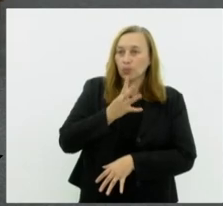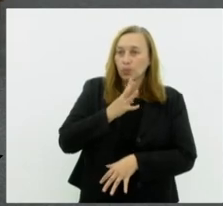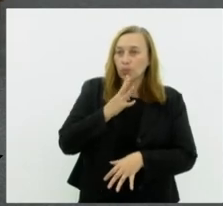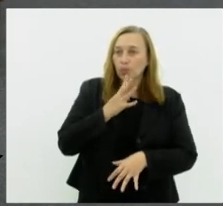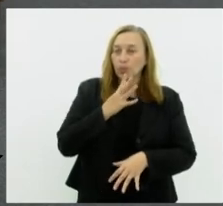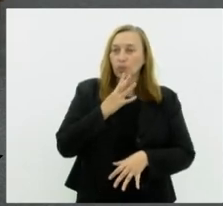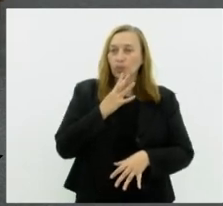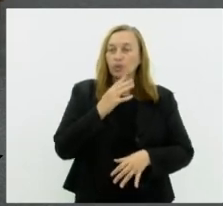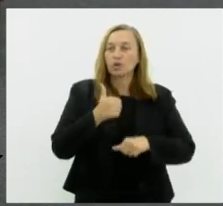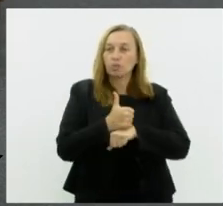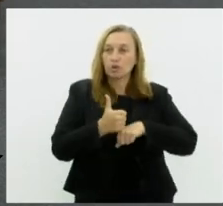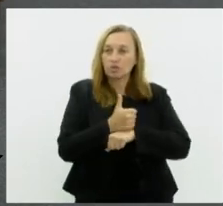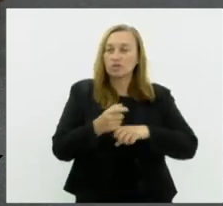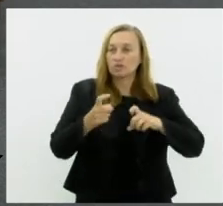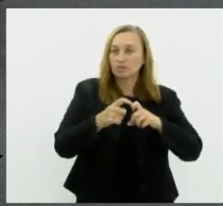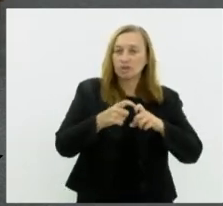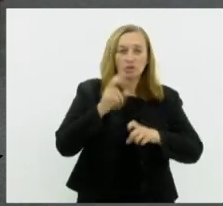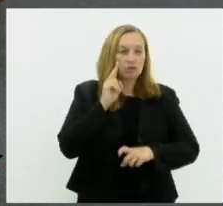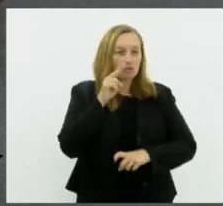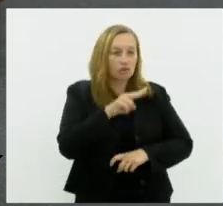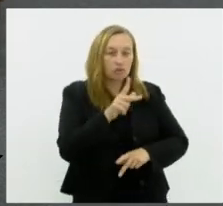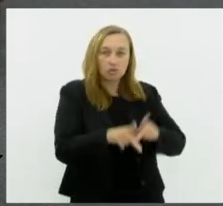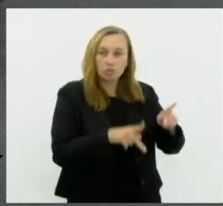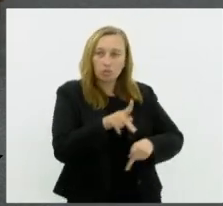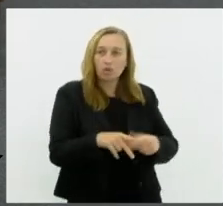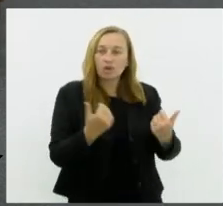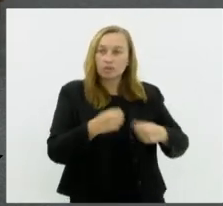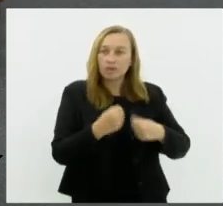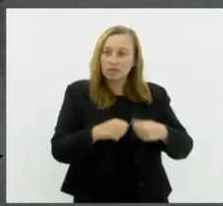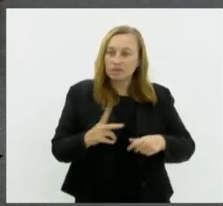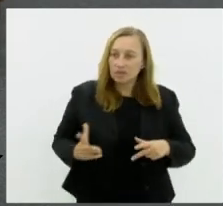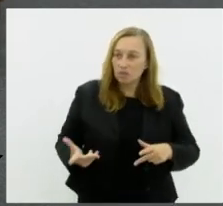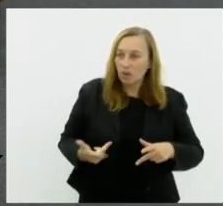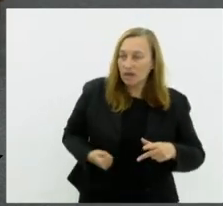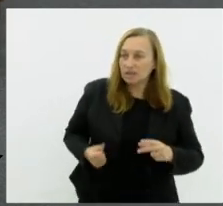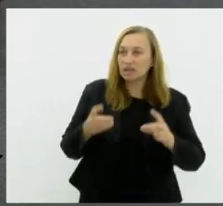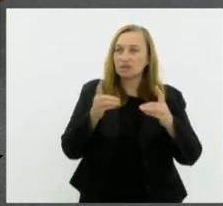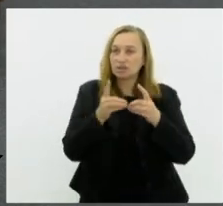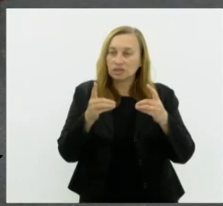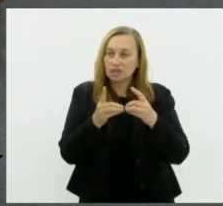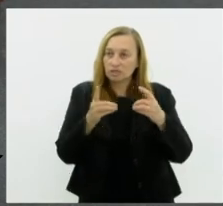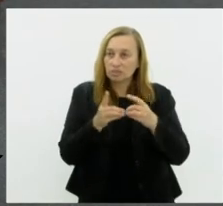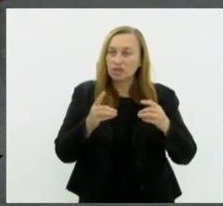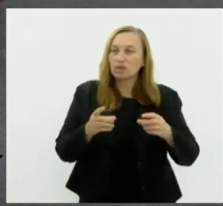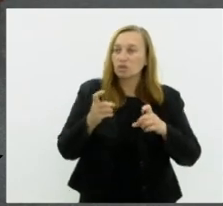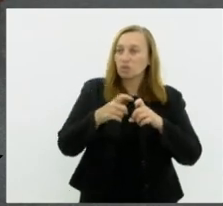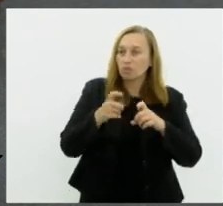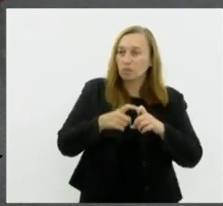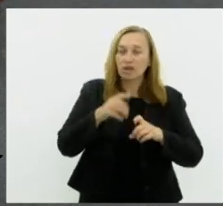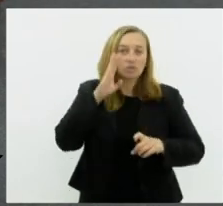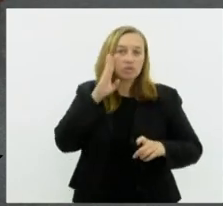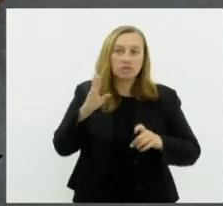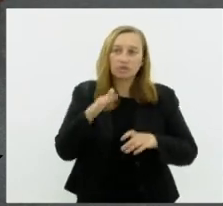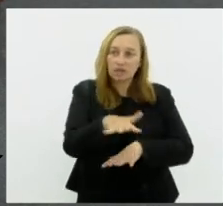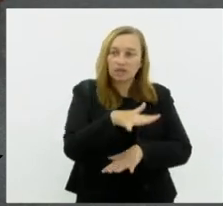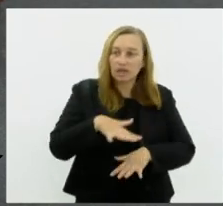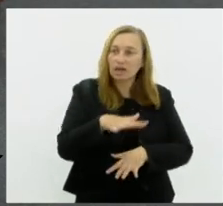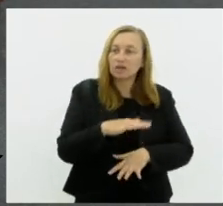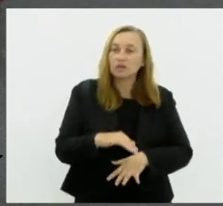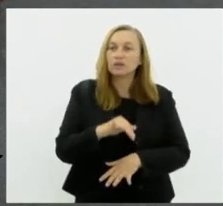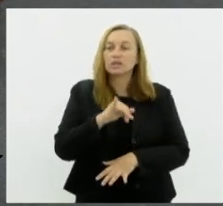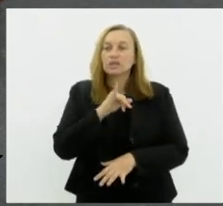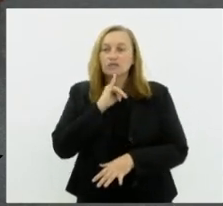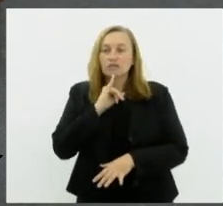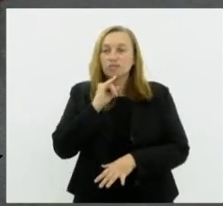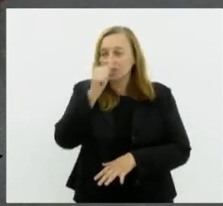sobretudo, olhando para a população que precisa de um atendimento de qualidade com um médico especialista naquelas áreas e que a Prefeitura, infelizmente, a exemplo